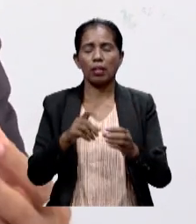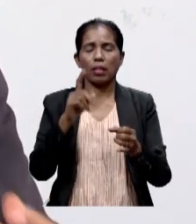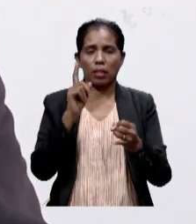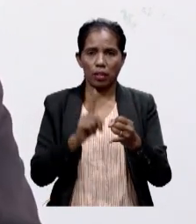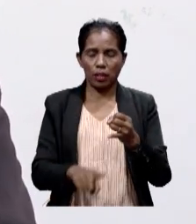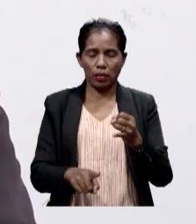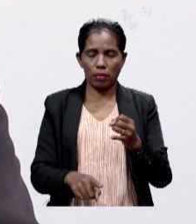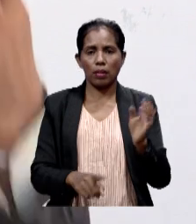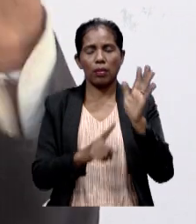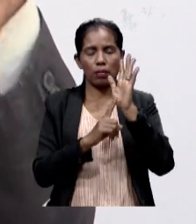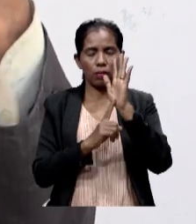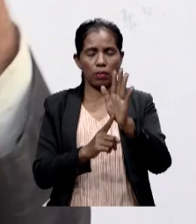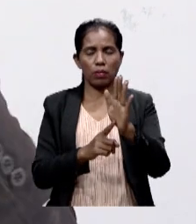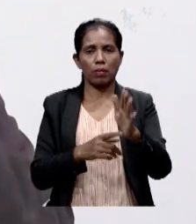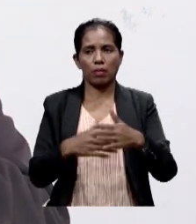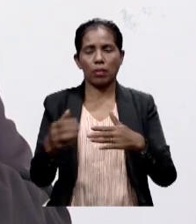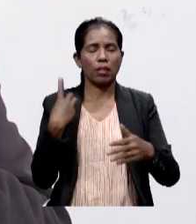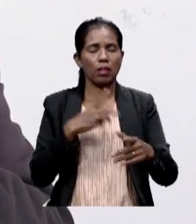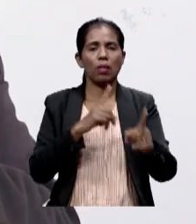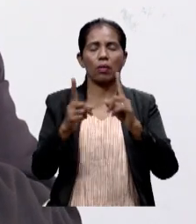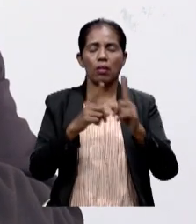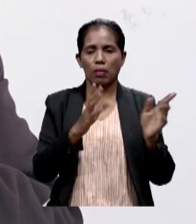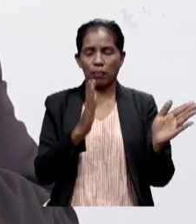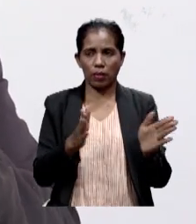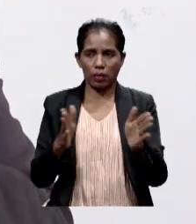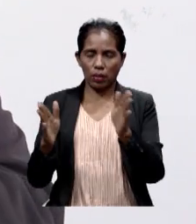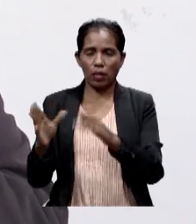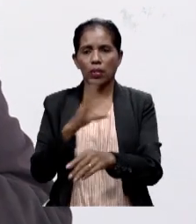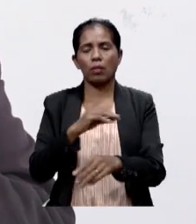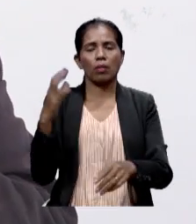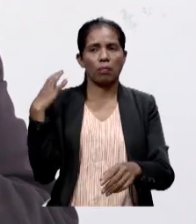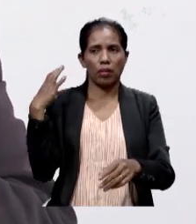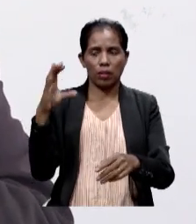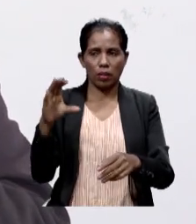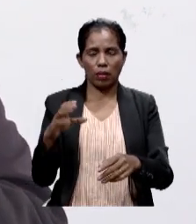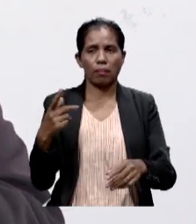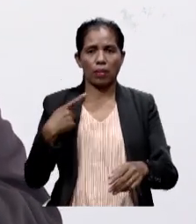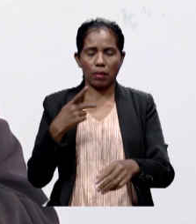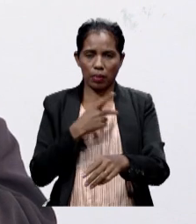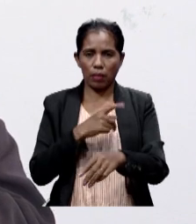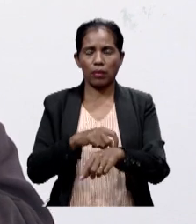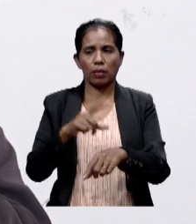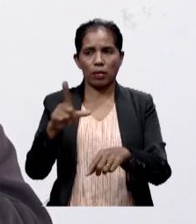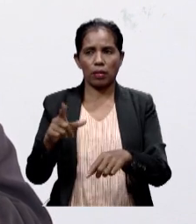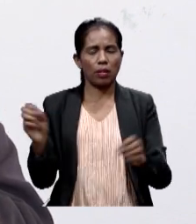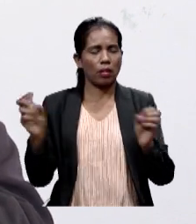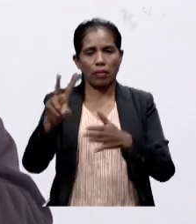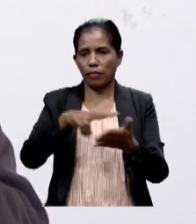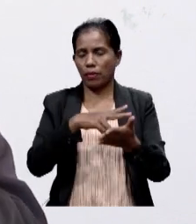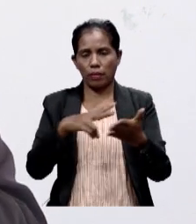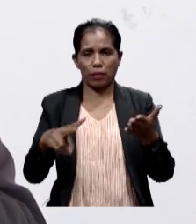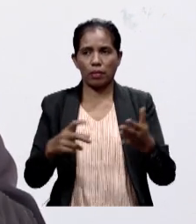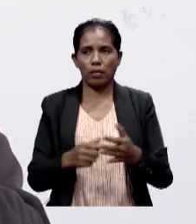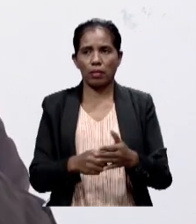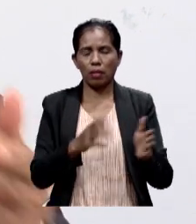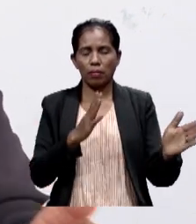inconstitucionalidade formal nete corriba tudo de processo ou competência. Competência não é parlamento uniano, nem la viola.